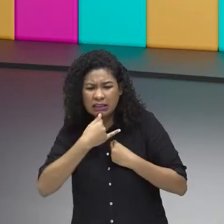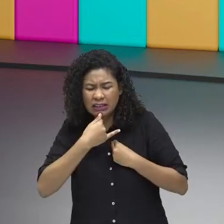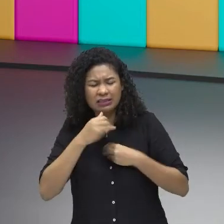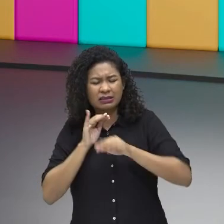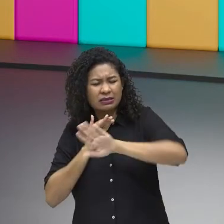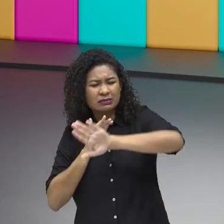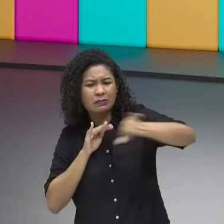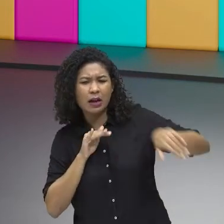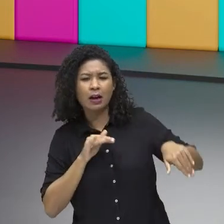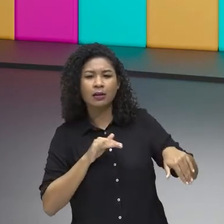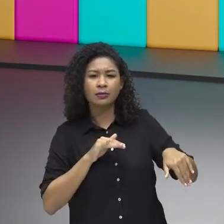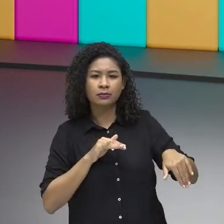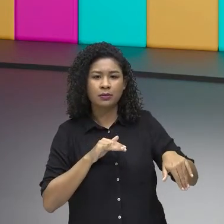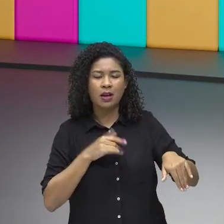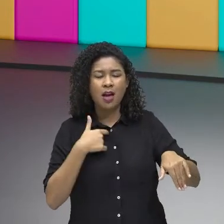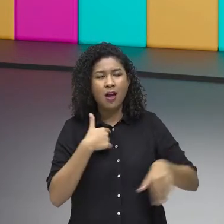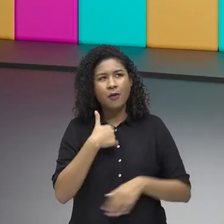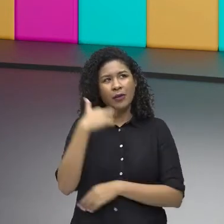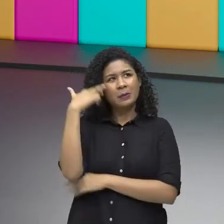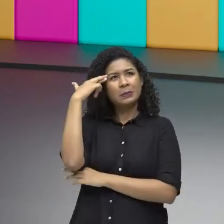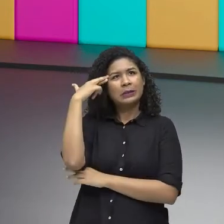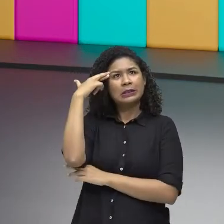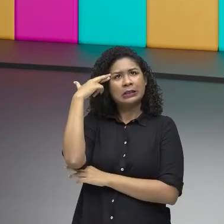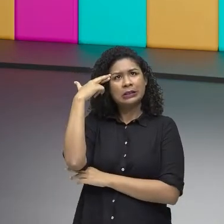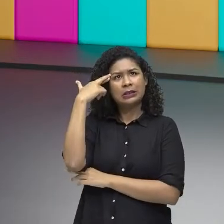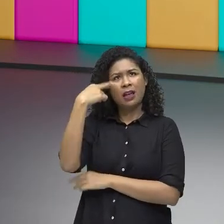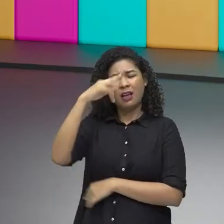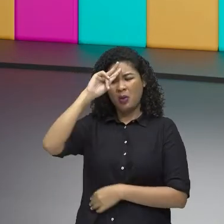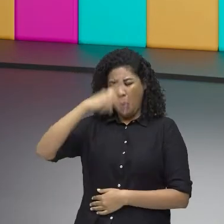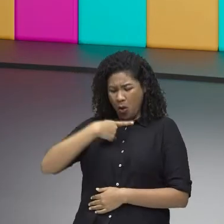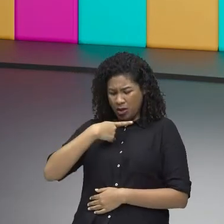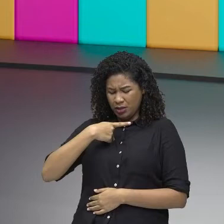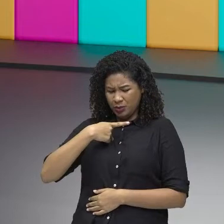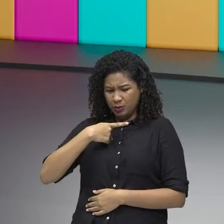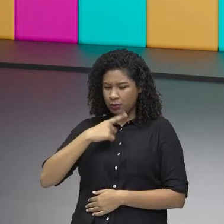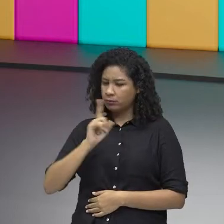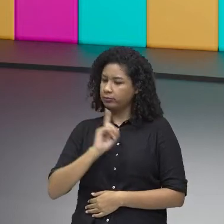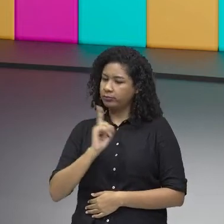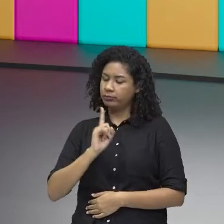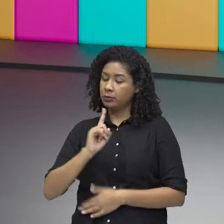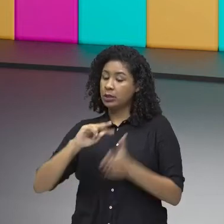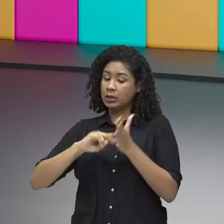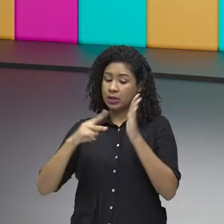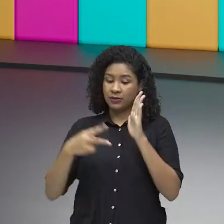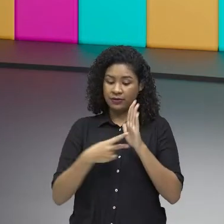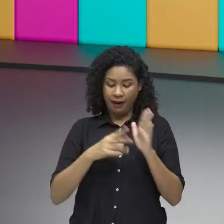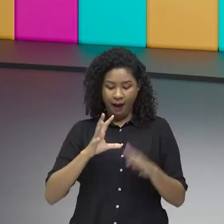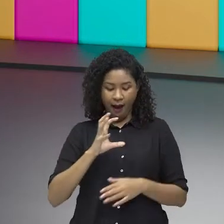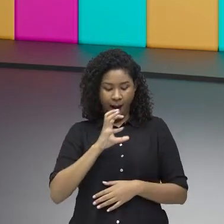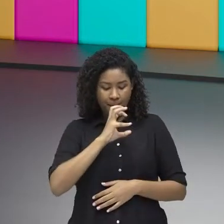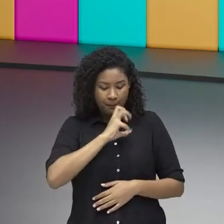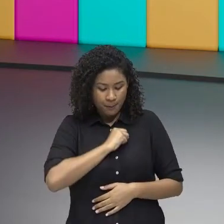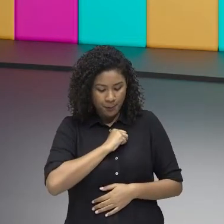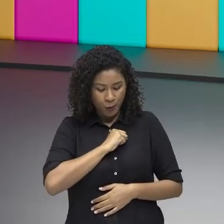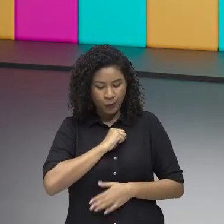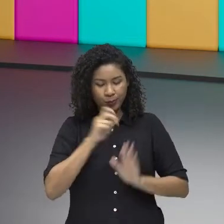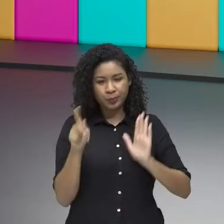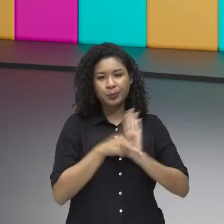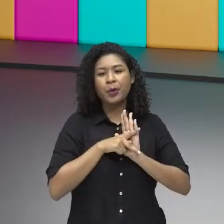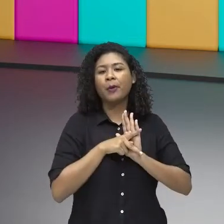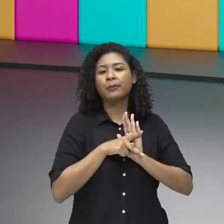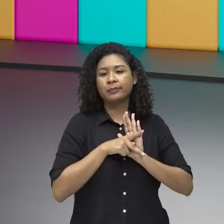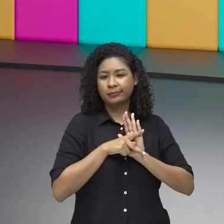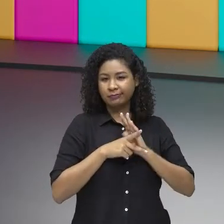isso de egoísmo, mas hoje eu sei que é amor próprio. A gente entrou aí numa